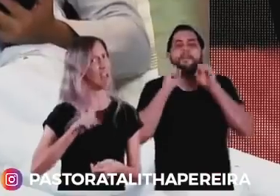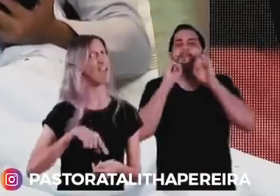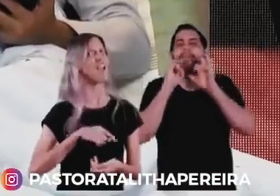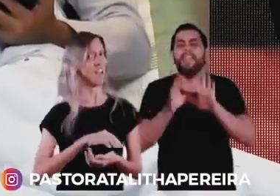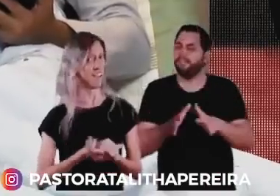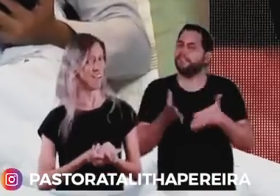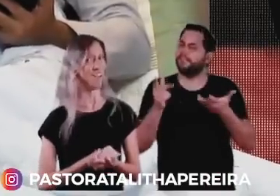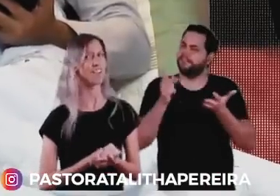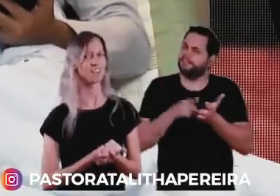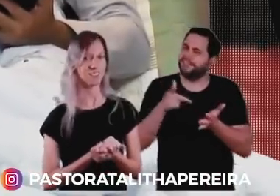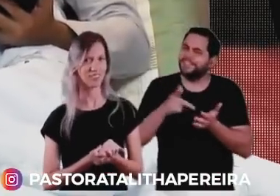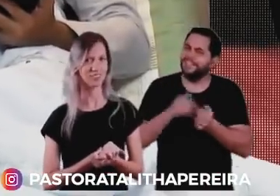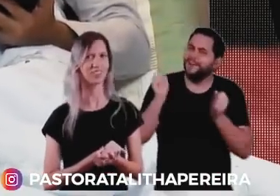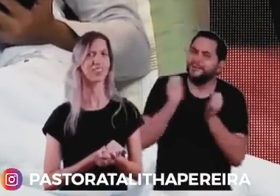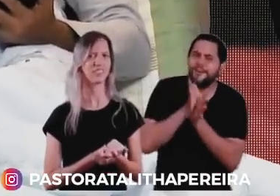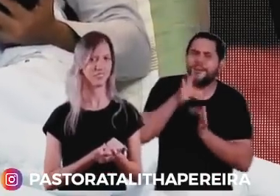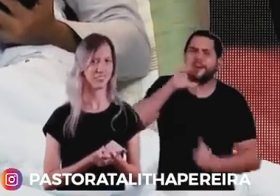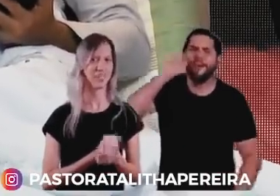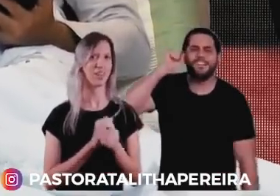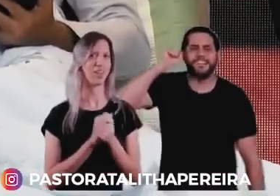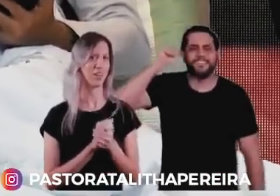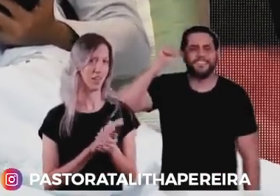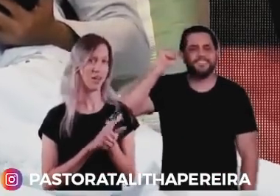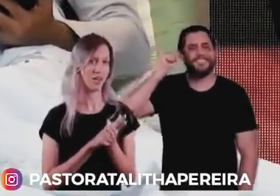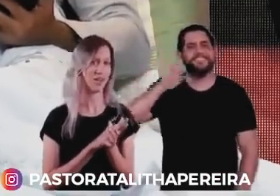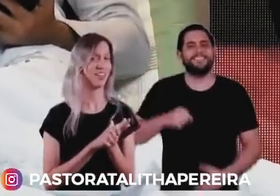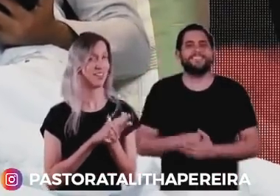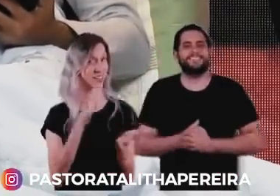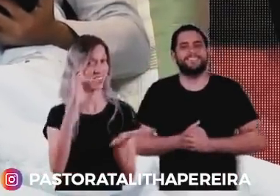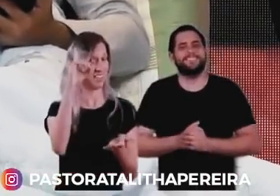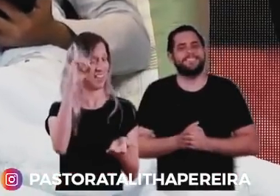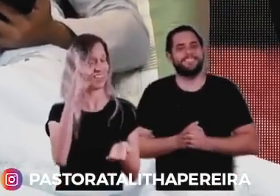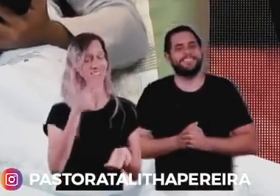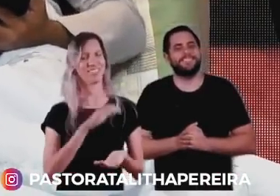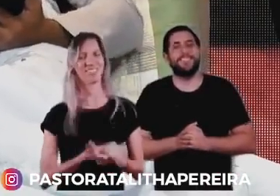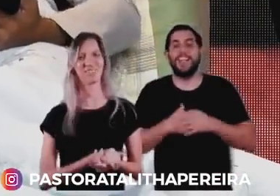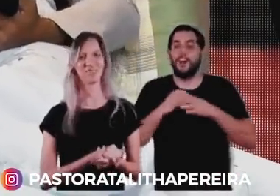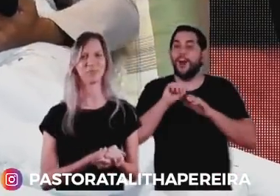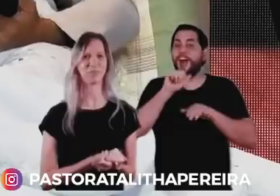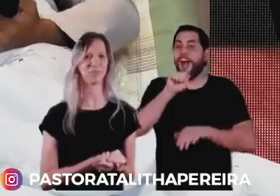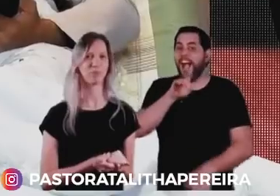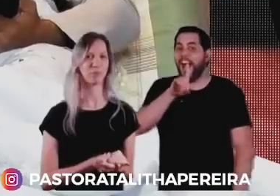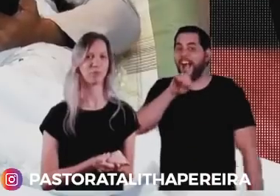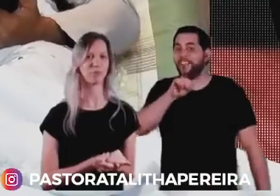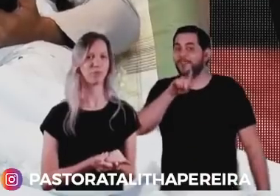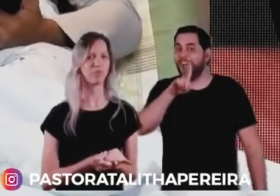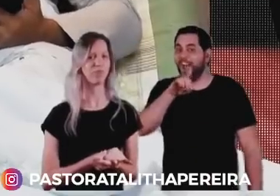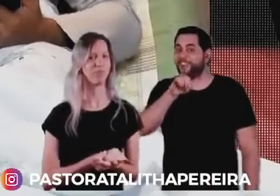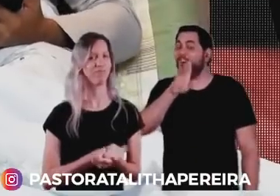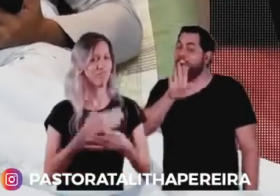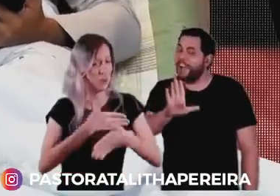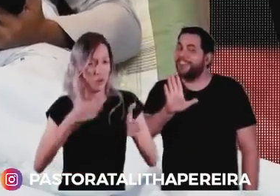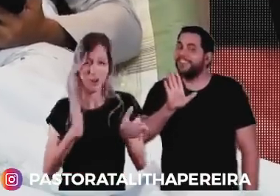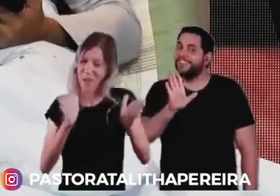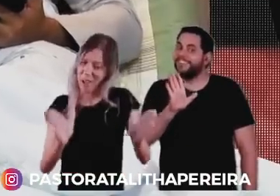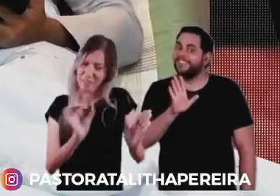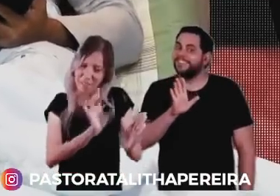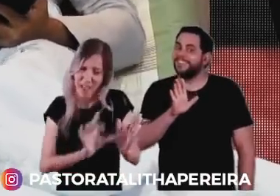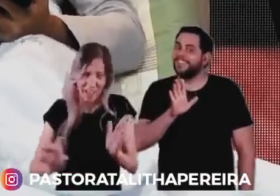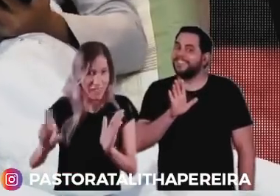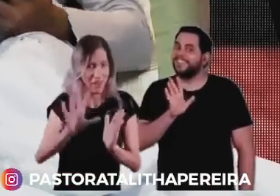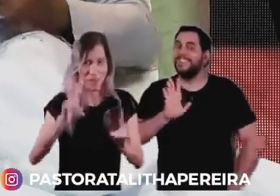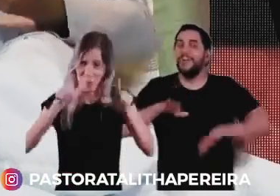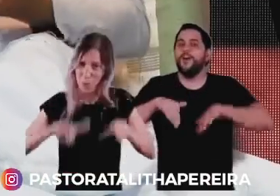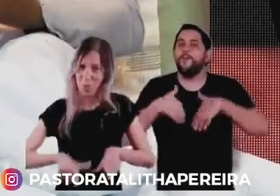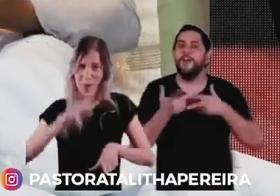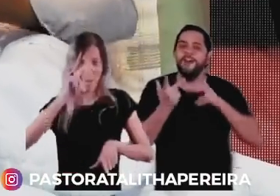a Jesus. É bênção. Glória a Deus. Amém. Vitória está chegando. Mas adoado. Cada um no seu quadrado. Na hora